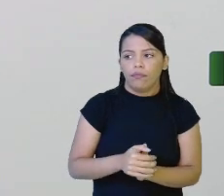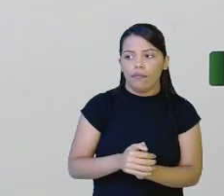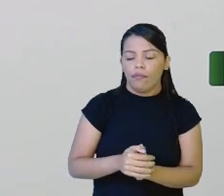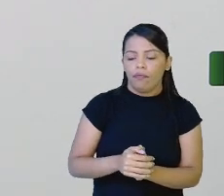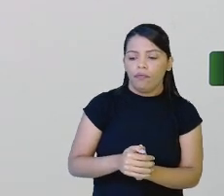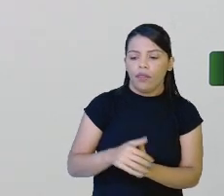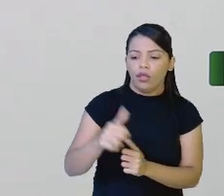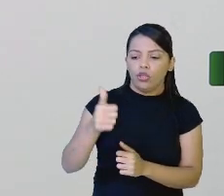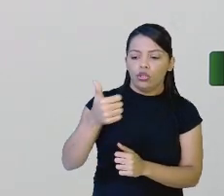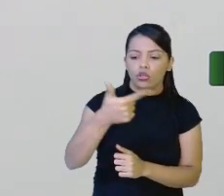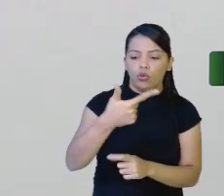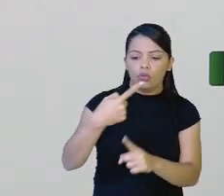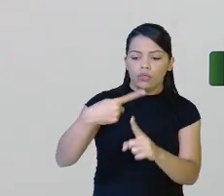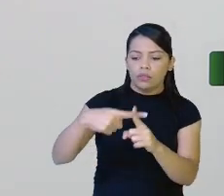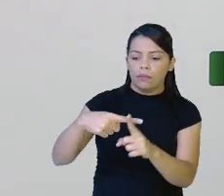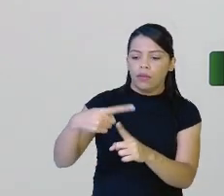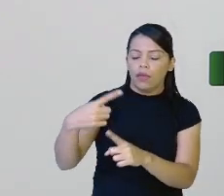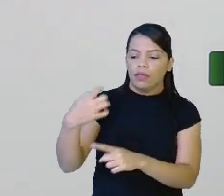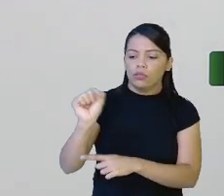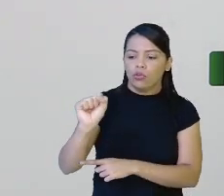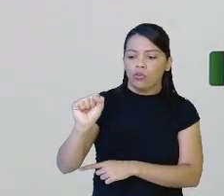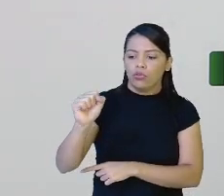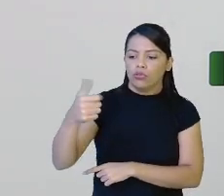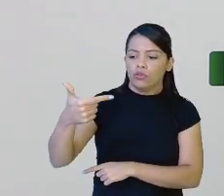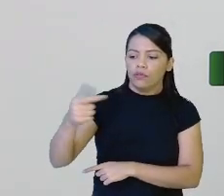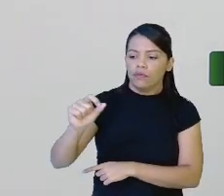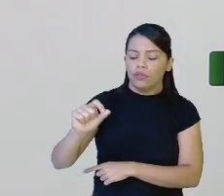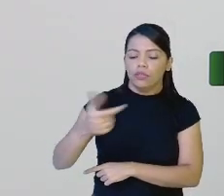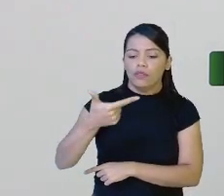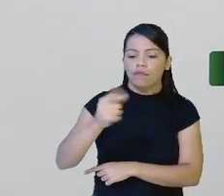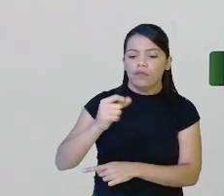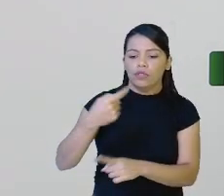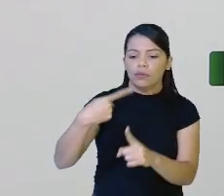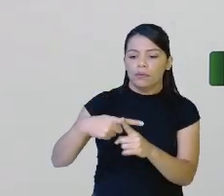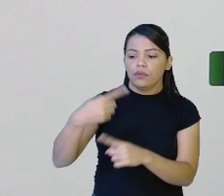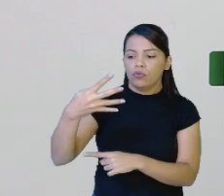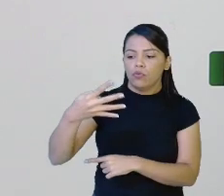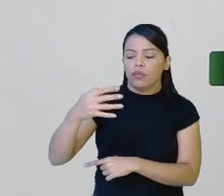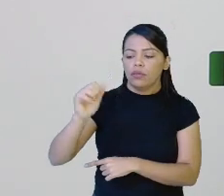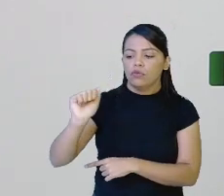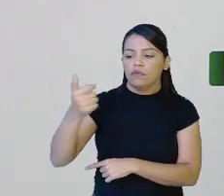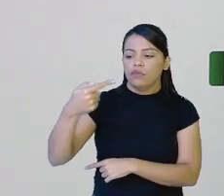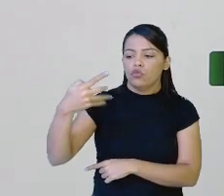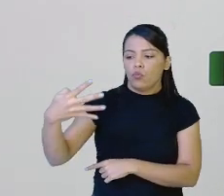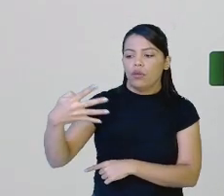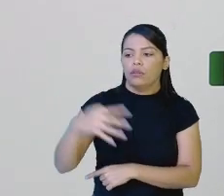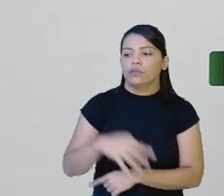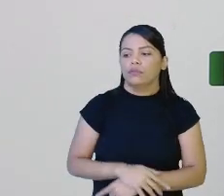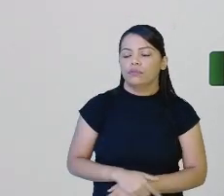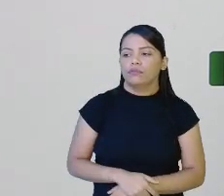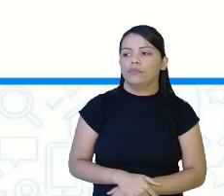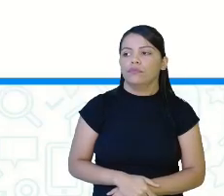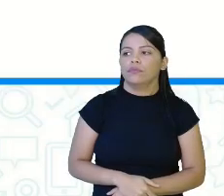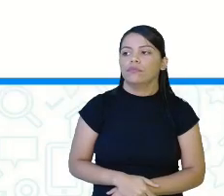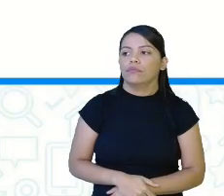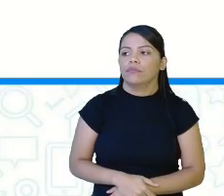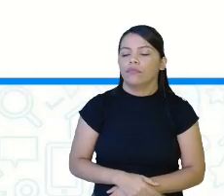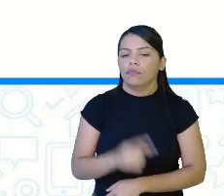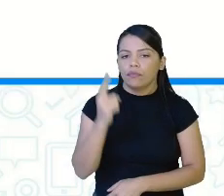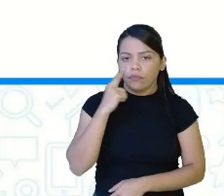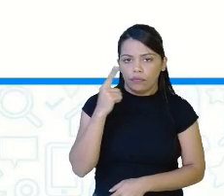aí, 20. 20 com 4, 24. Olha